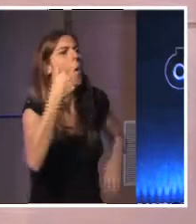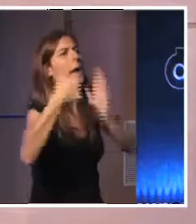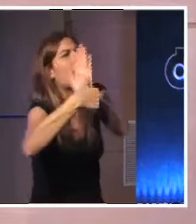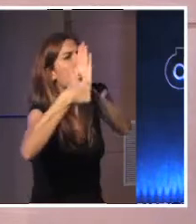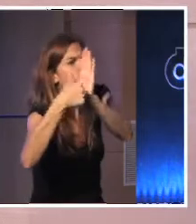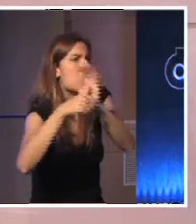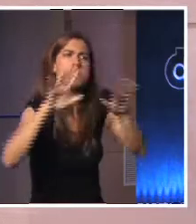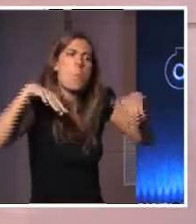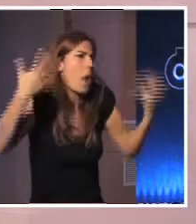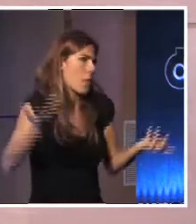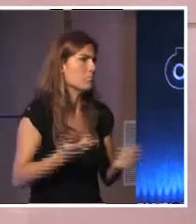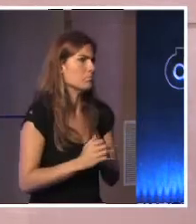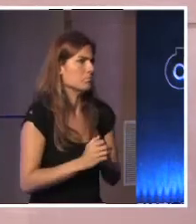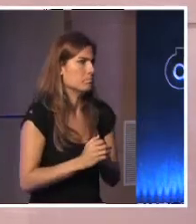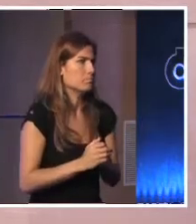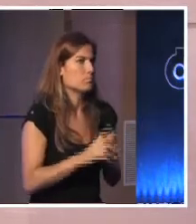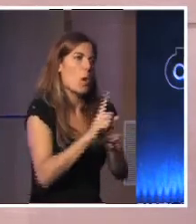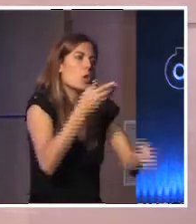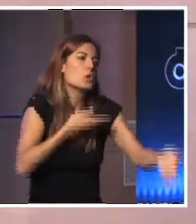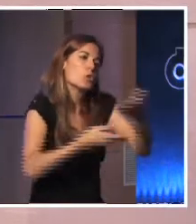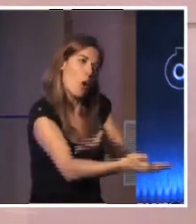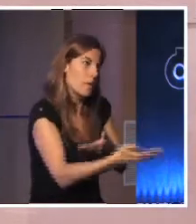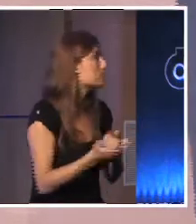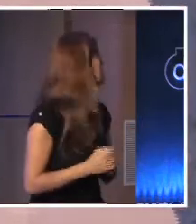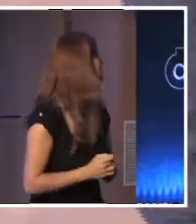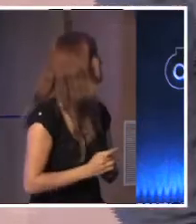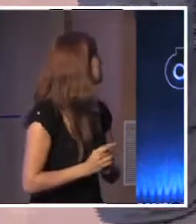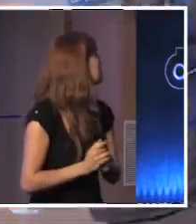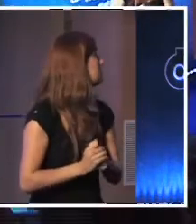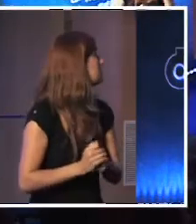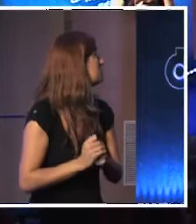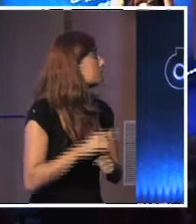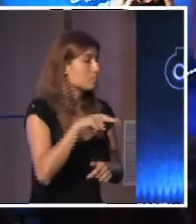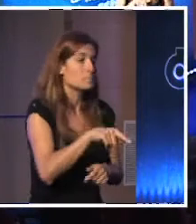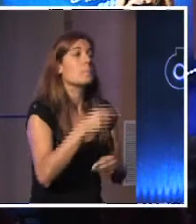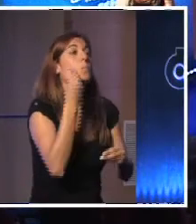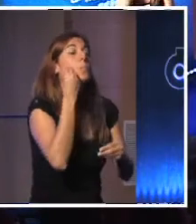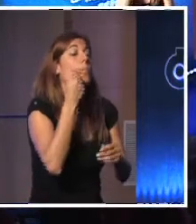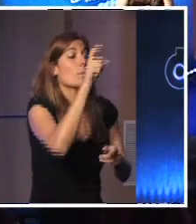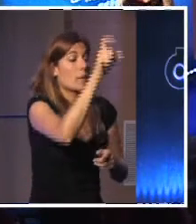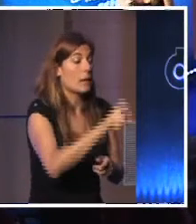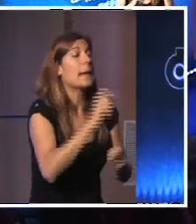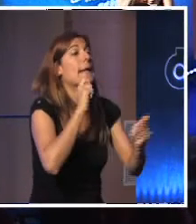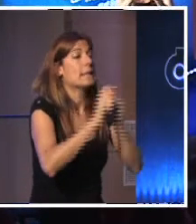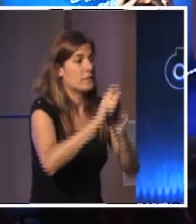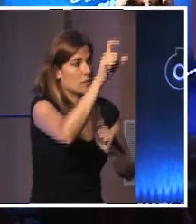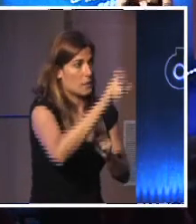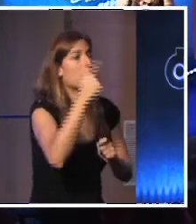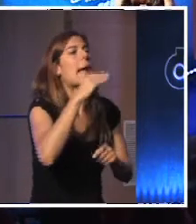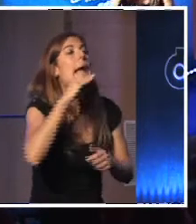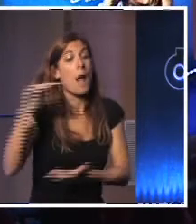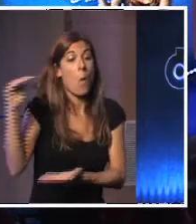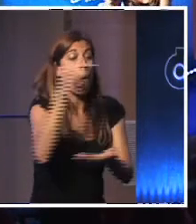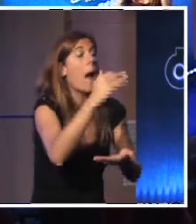da porta da rua. A entrega dos cães. Entrevista-se o candidato em sua casa para conhecer a